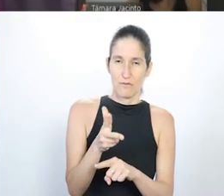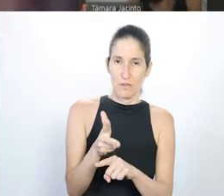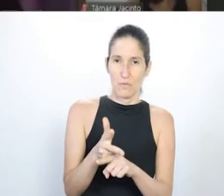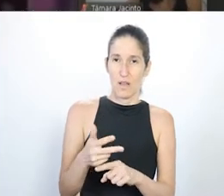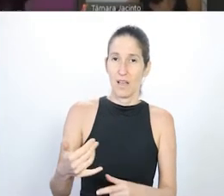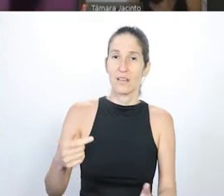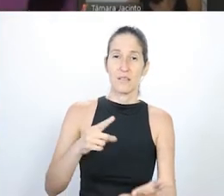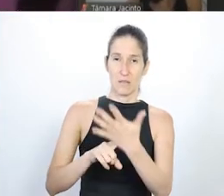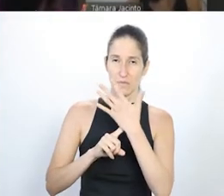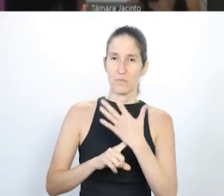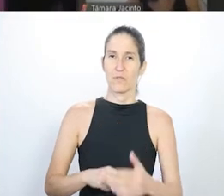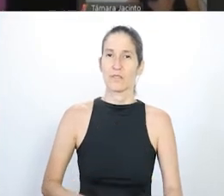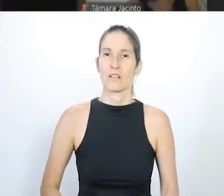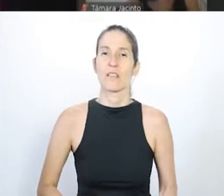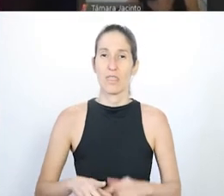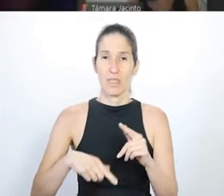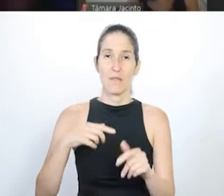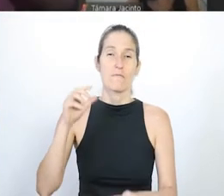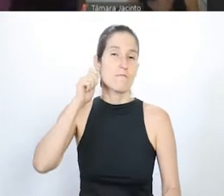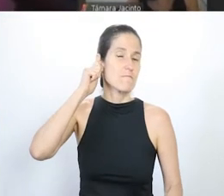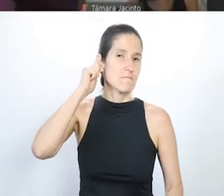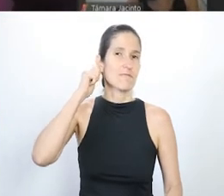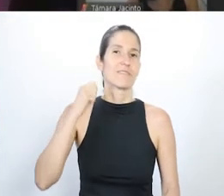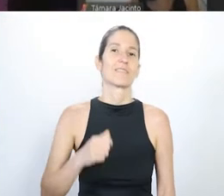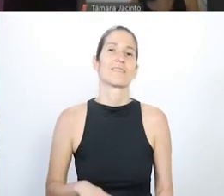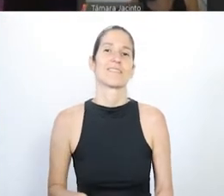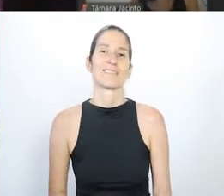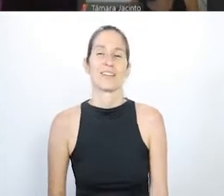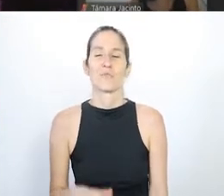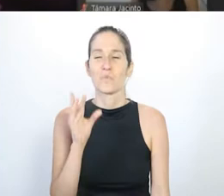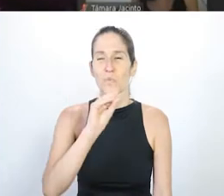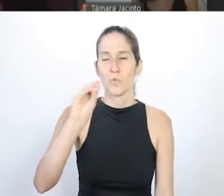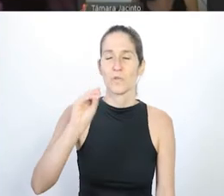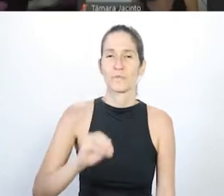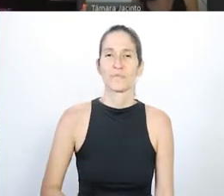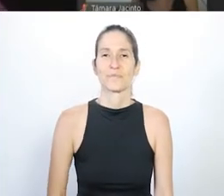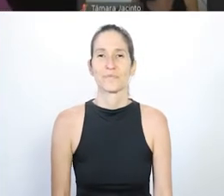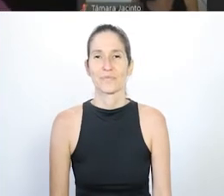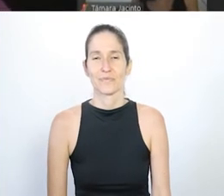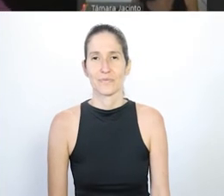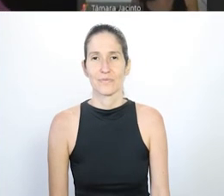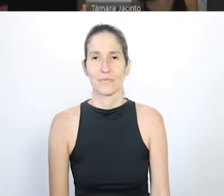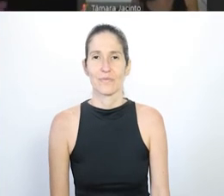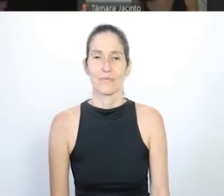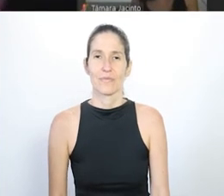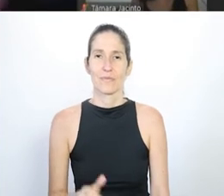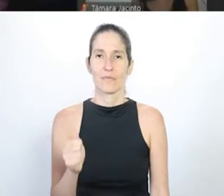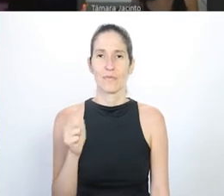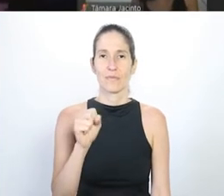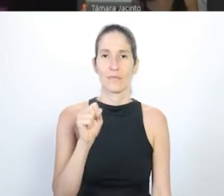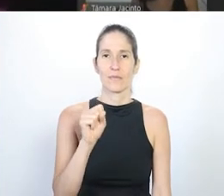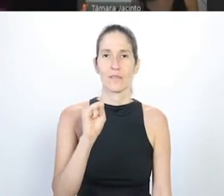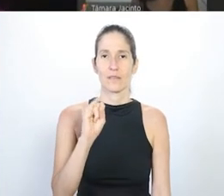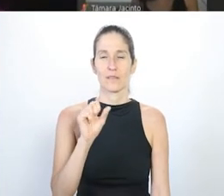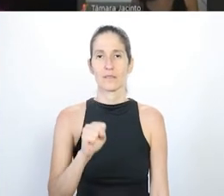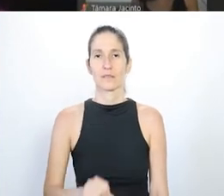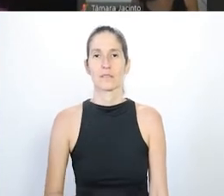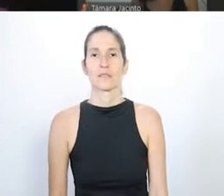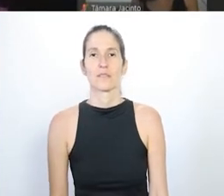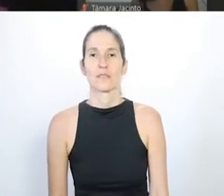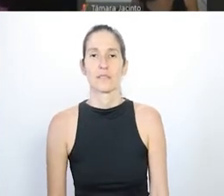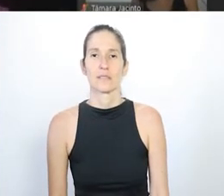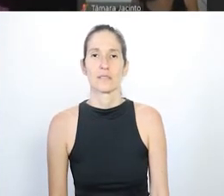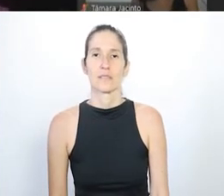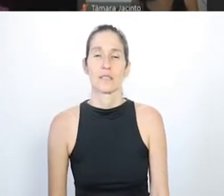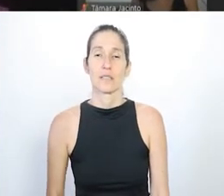grande para você, meu. Assis. Então, eu vou fazer uma música aqui que eu fiz para um. Que eu